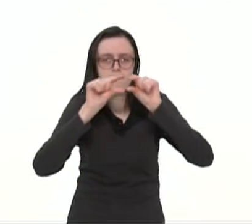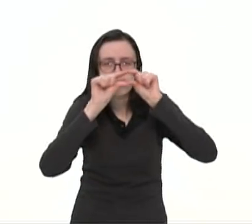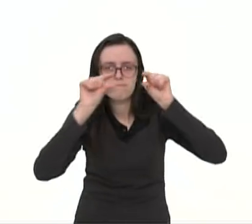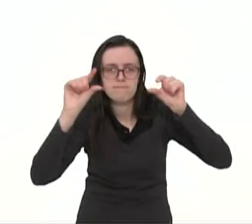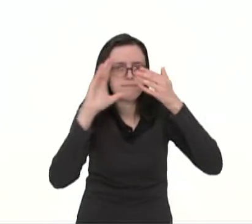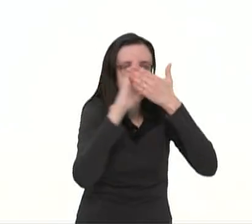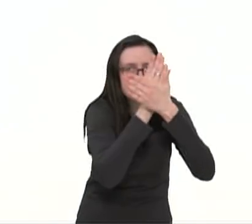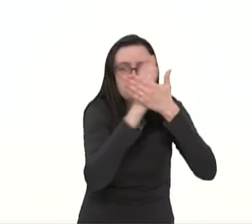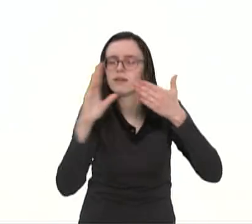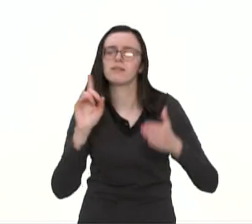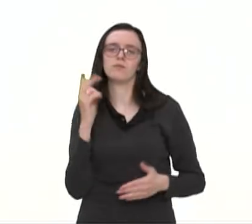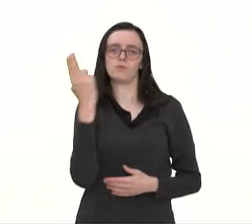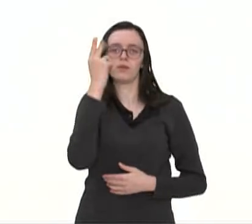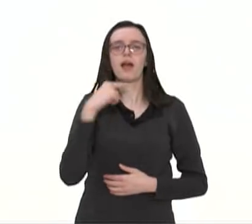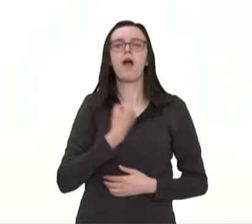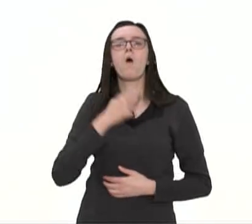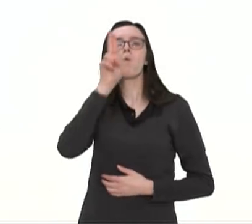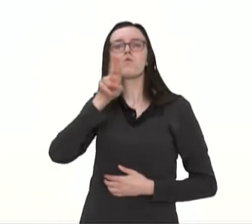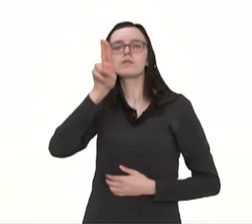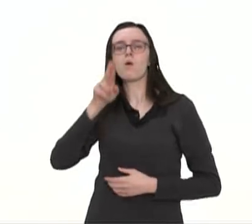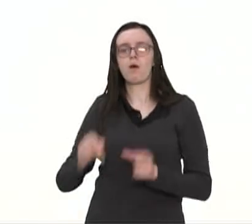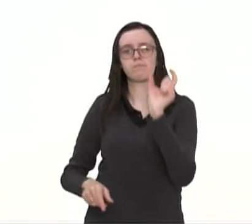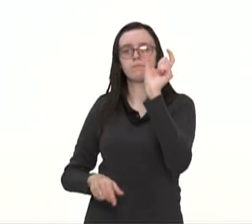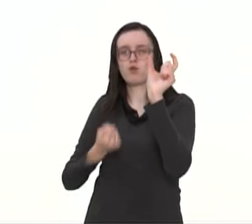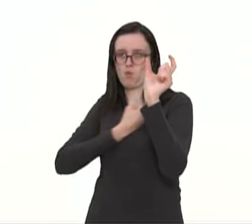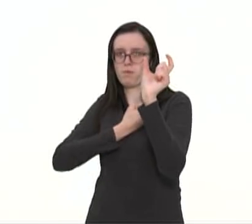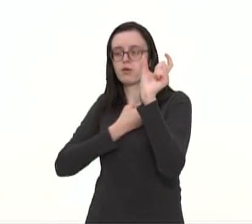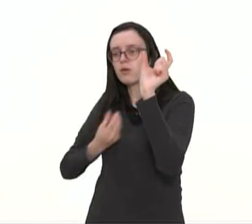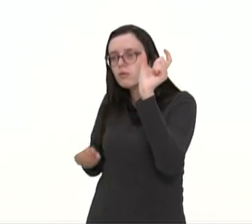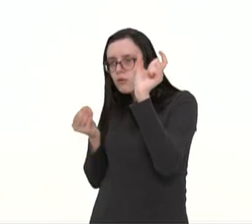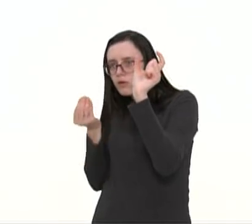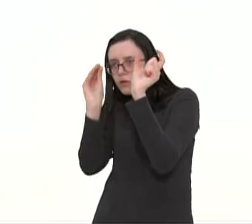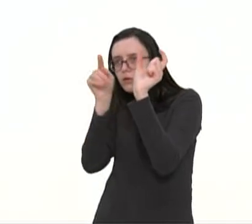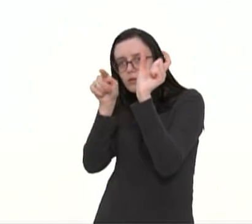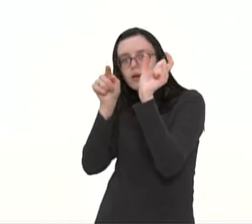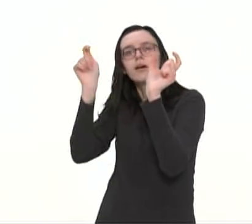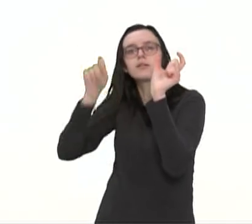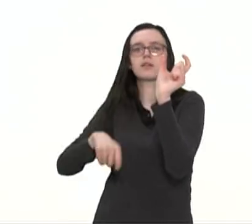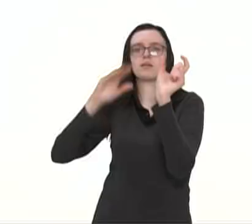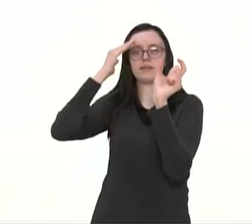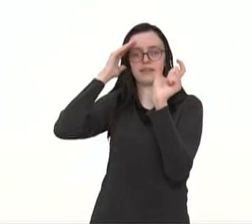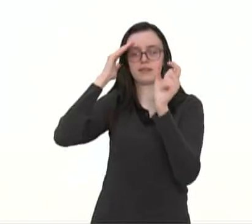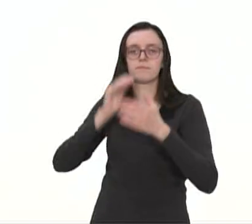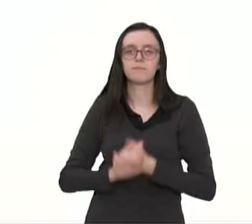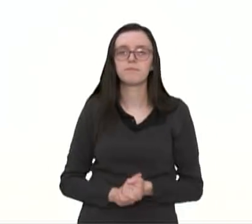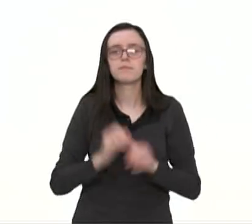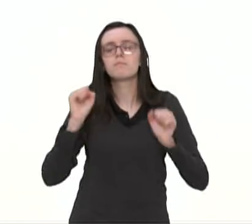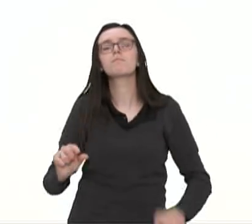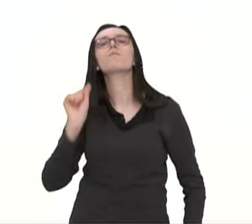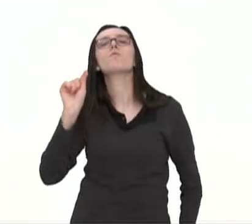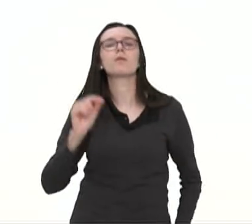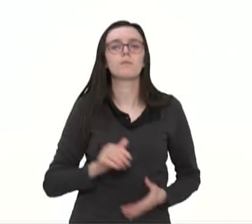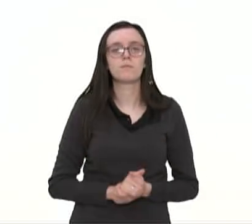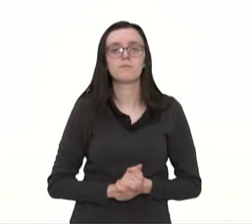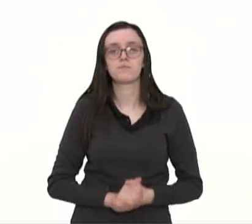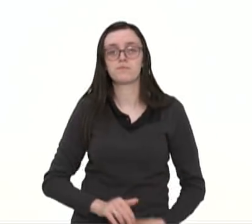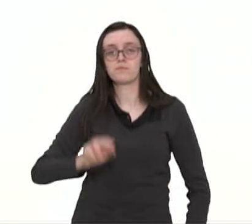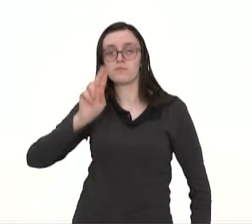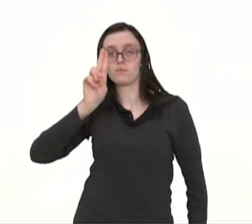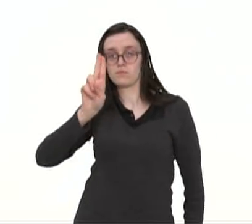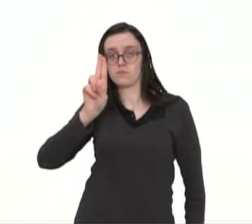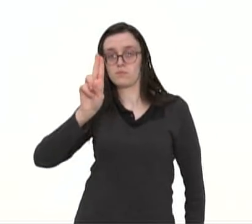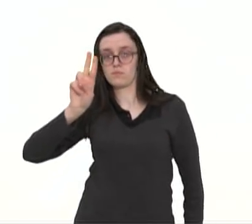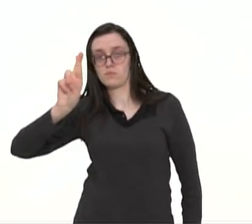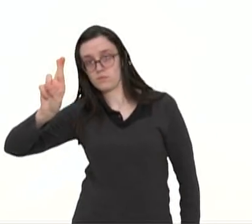usa algumas unidades aqui que podem, né, dependendo do exercício, cobrar de vocês. Então, pode ser ali, ó, unidade de